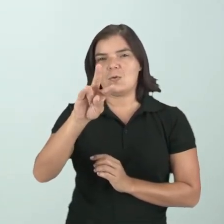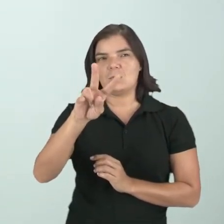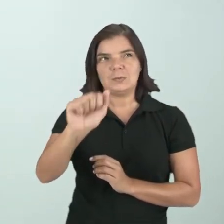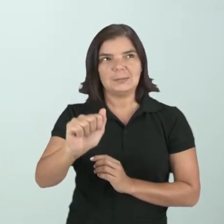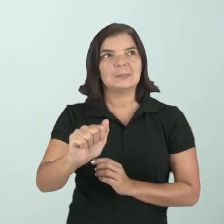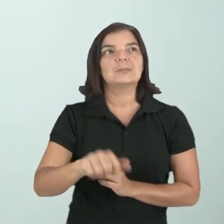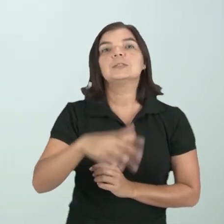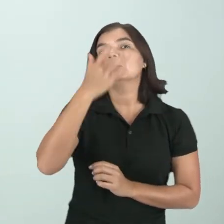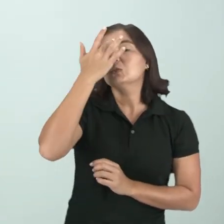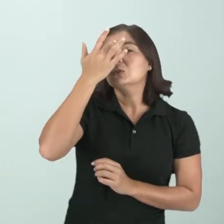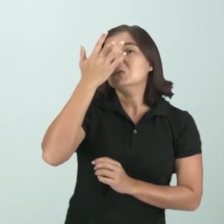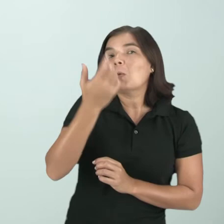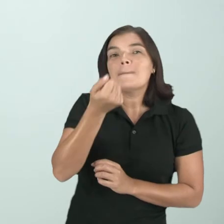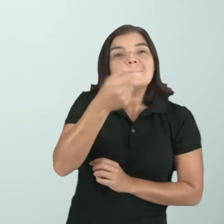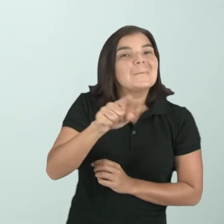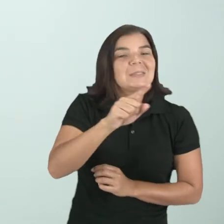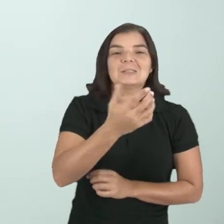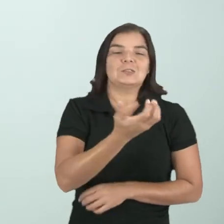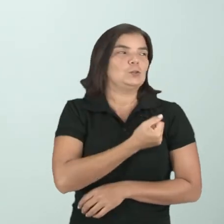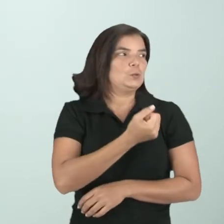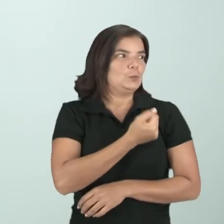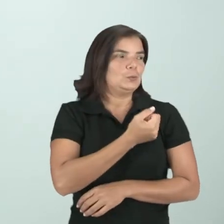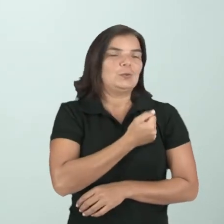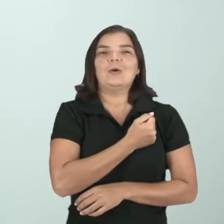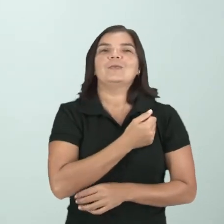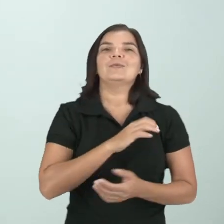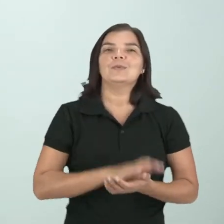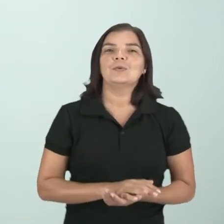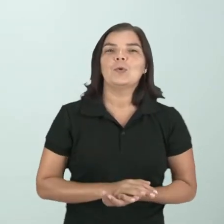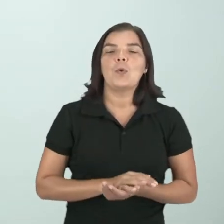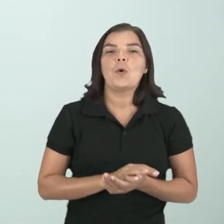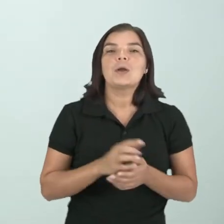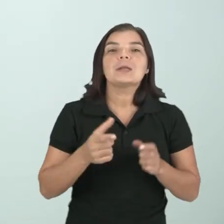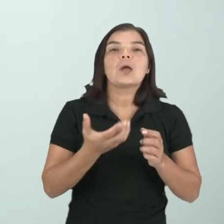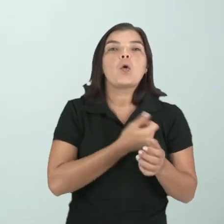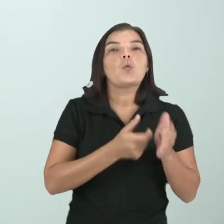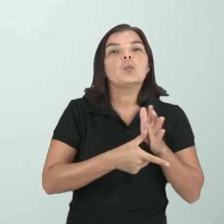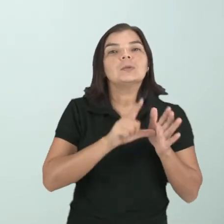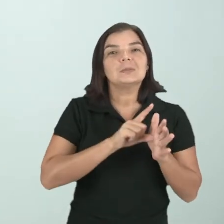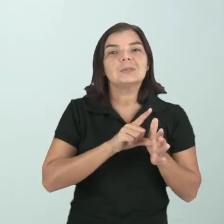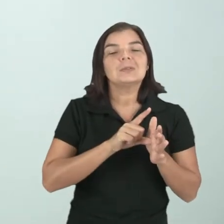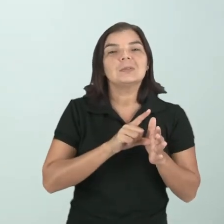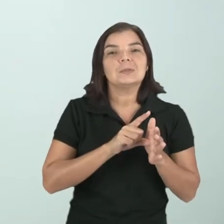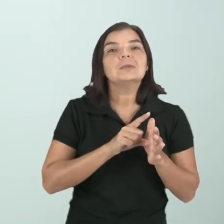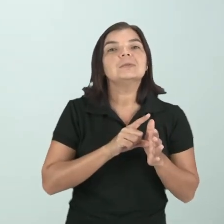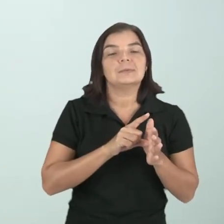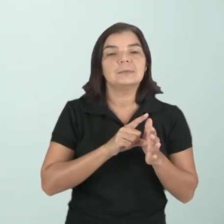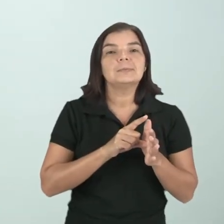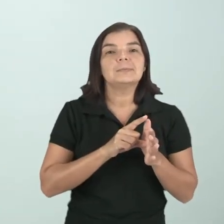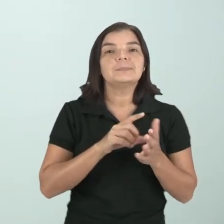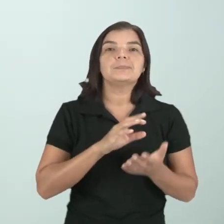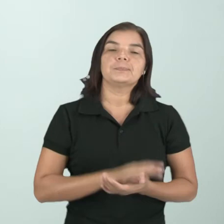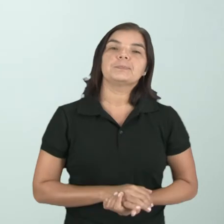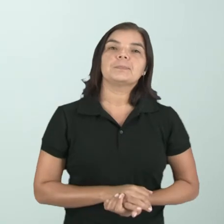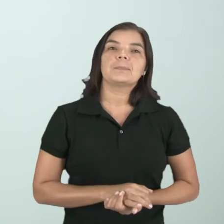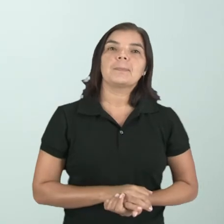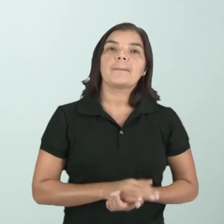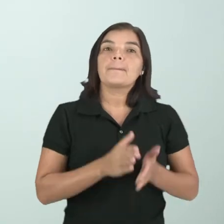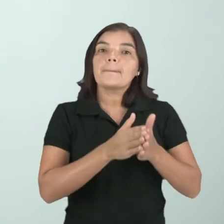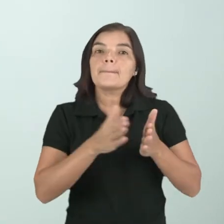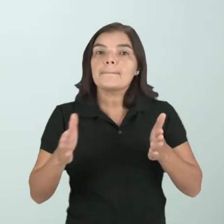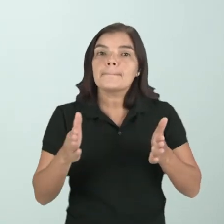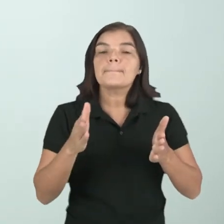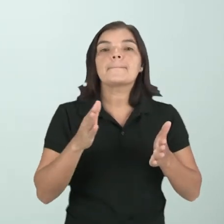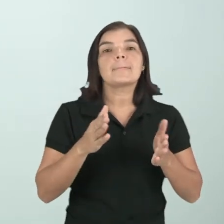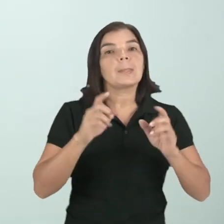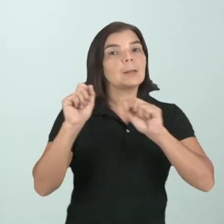tenho um valor. Eu não preciso saber quem é o anterior, quem é o penúltimo, quem são os demais termos. basta eu saber qual é a posição que eu quero. Então, aqui